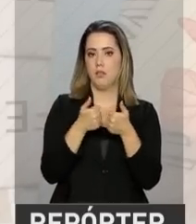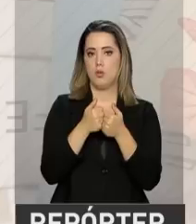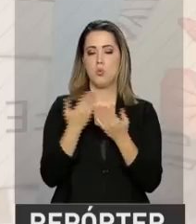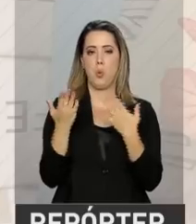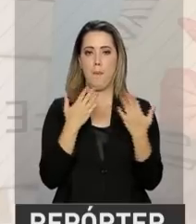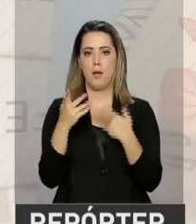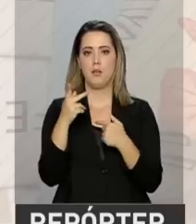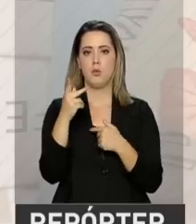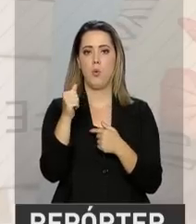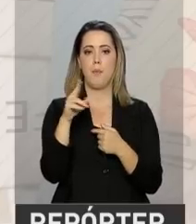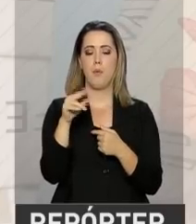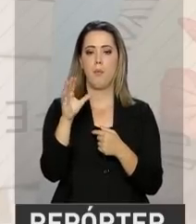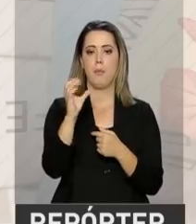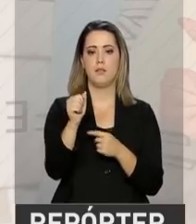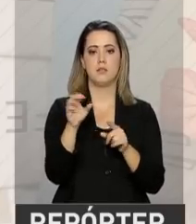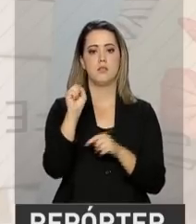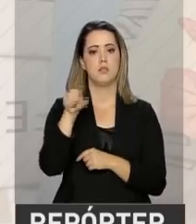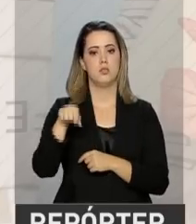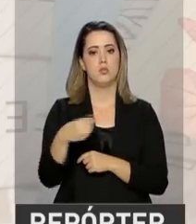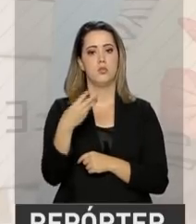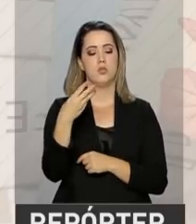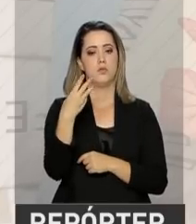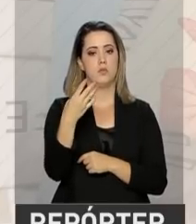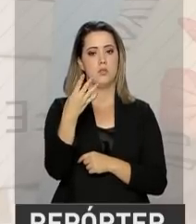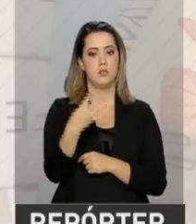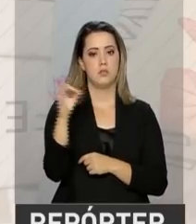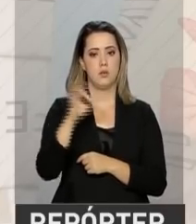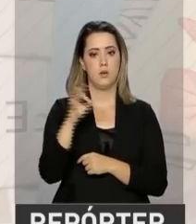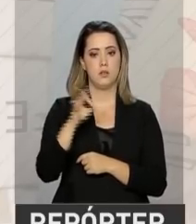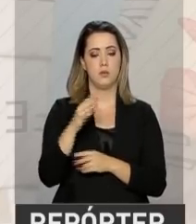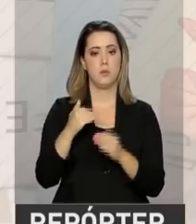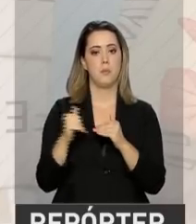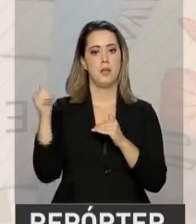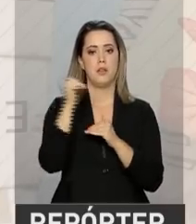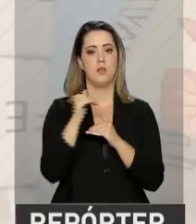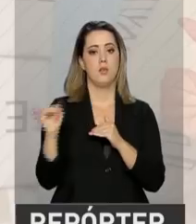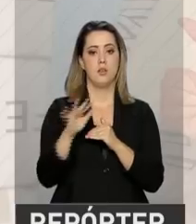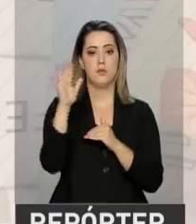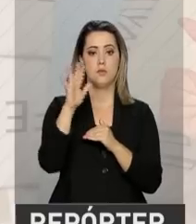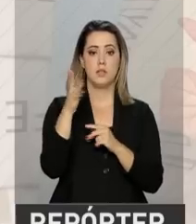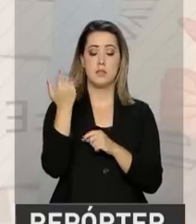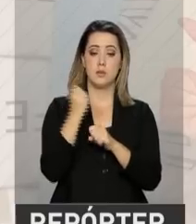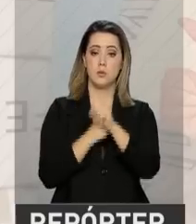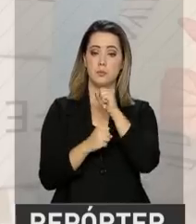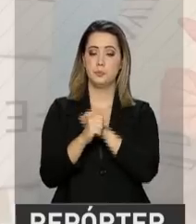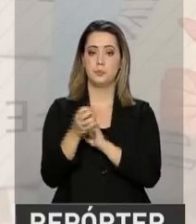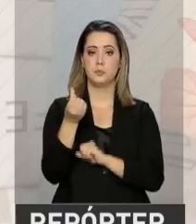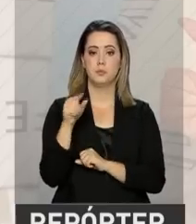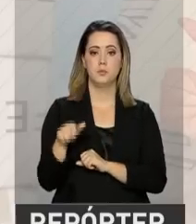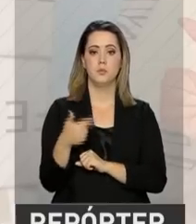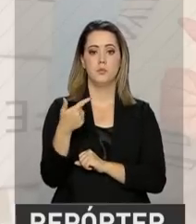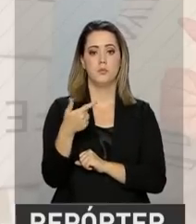poupança que foi de 8,34 em 2016 e maior que o da inflação no ano passado que foi